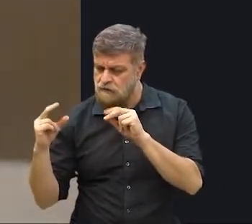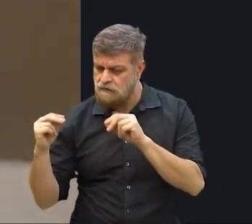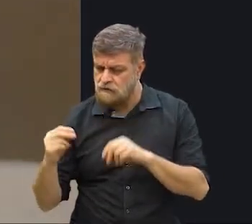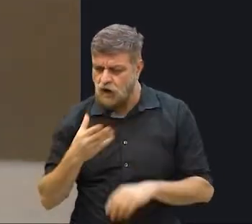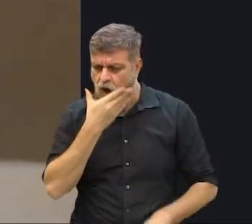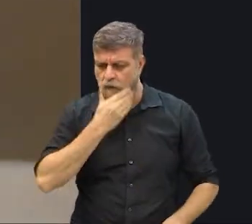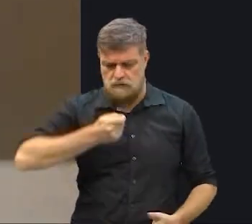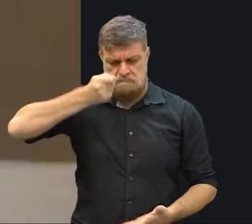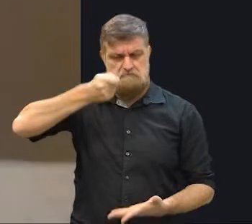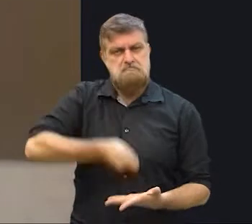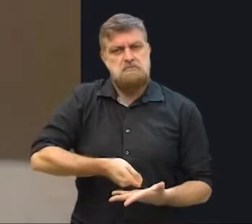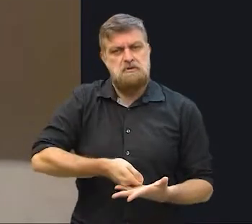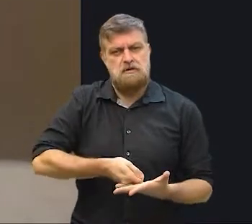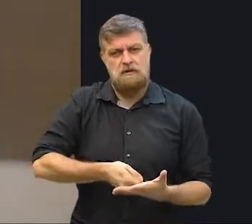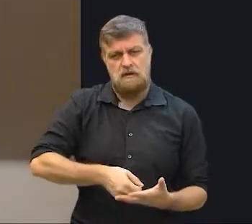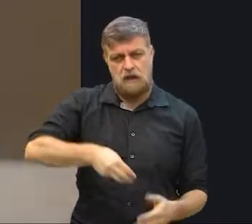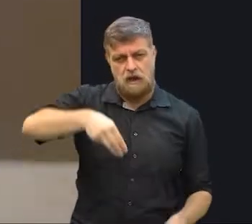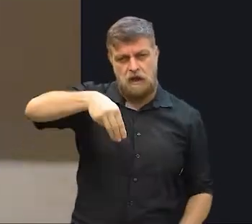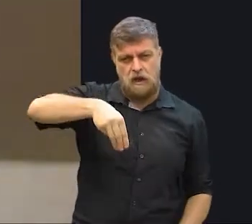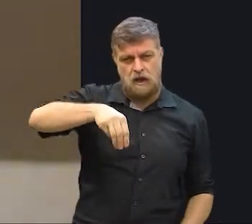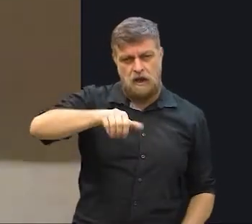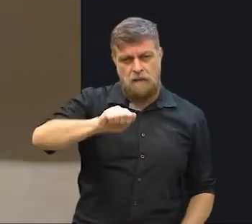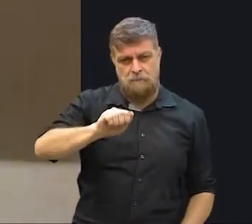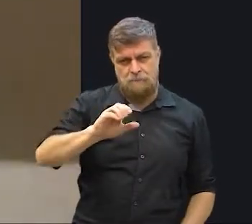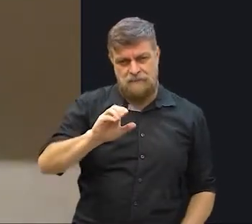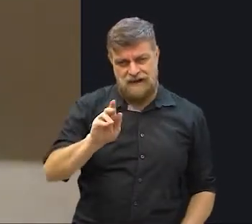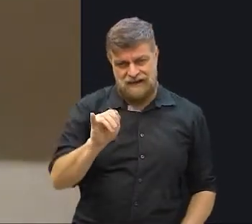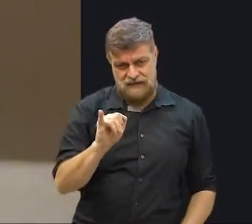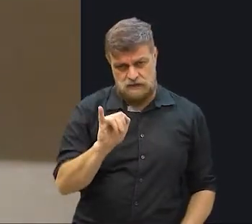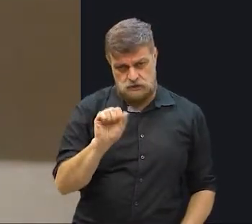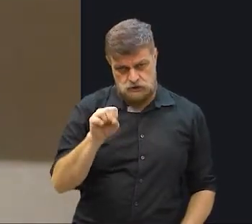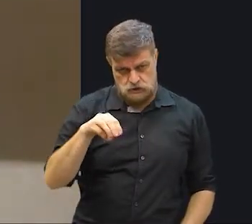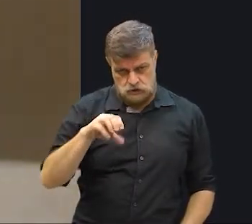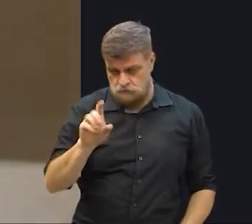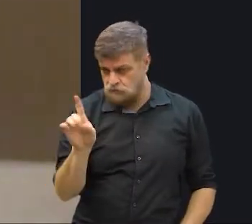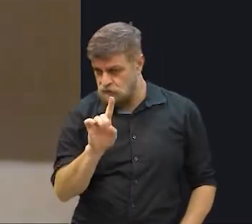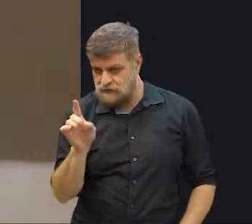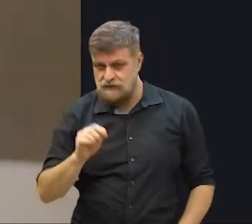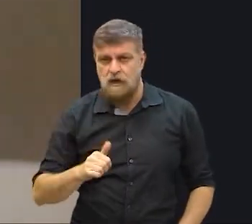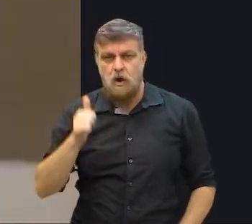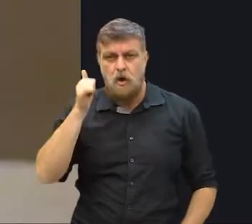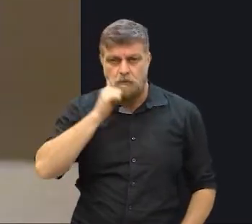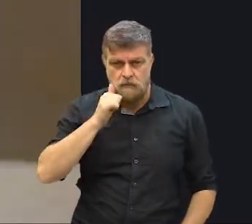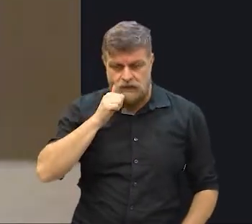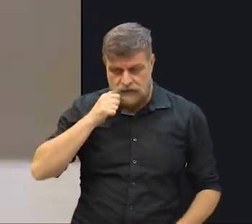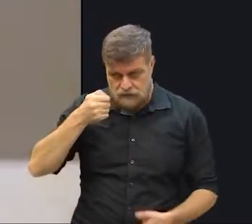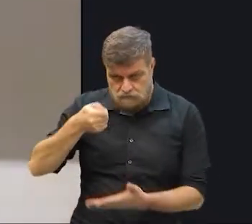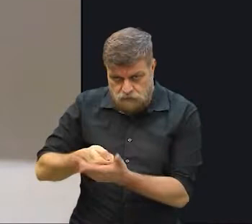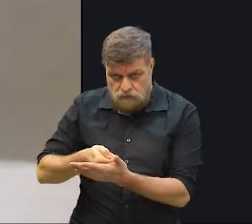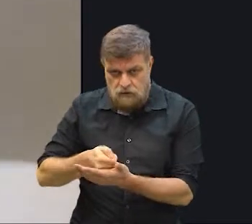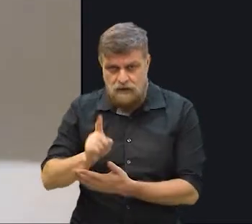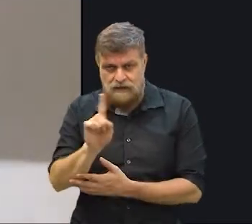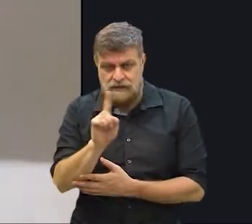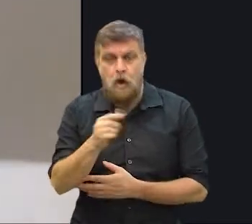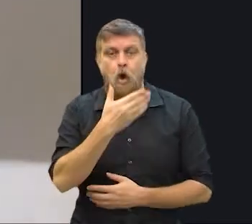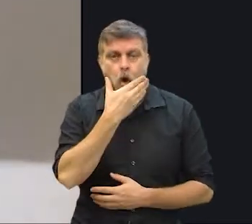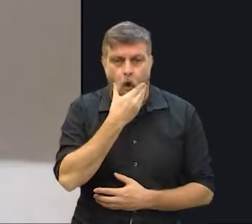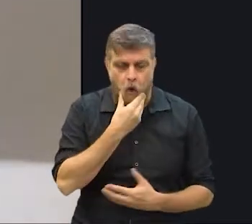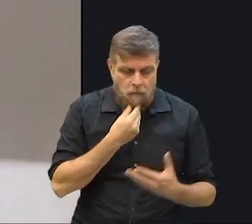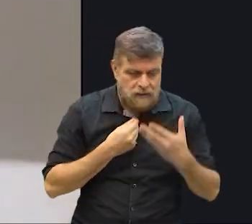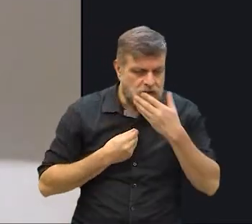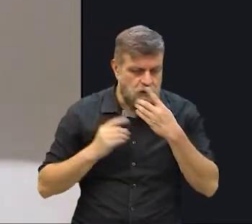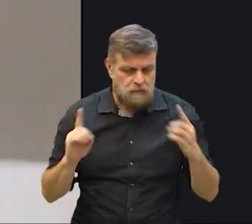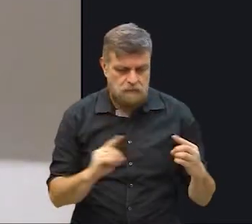esse machismo. Porque esse machismo não afeta só a mulher, afeta os próprios homens. E como disse